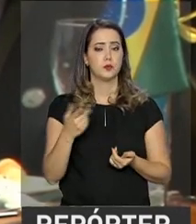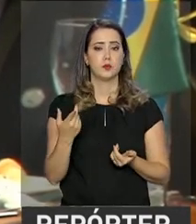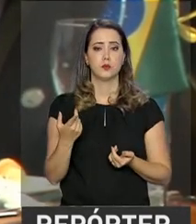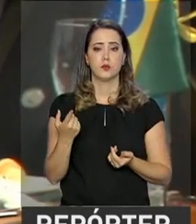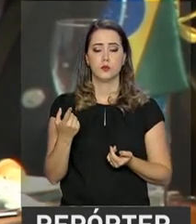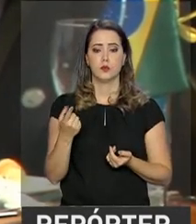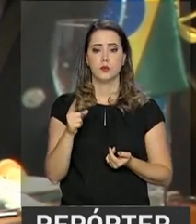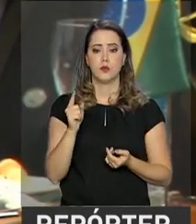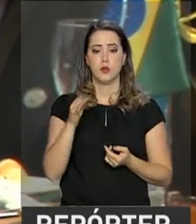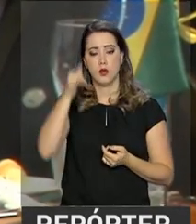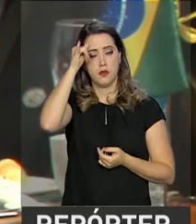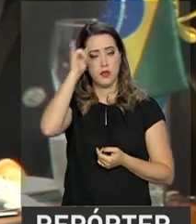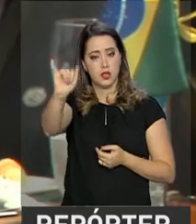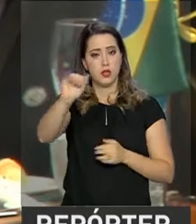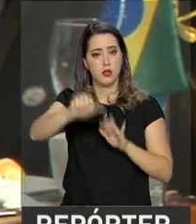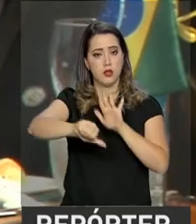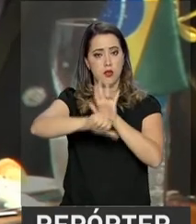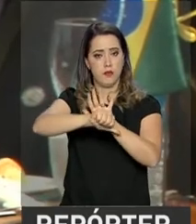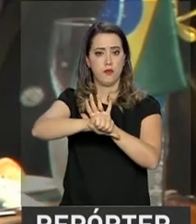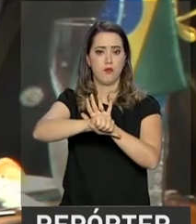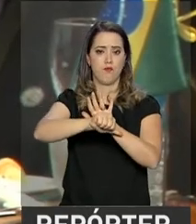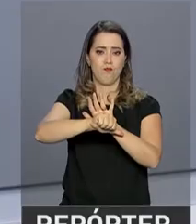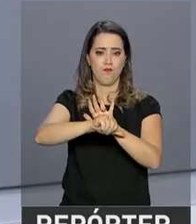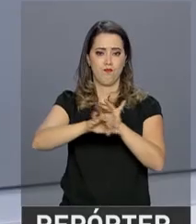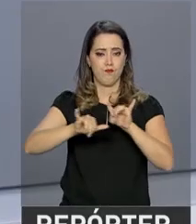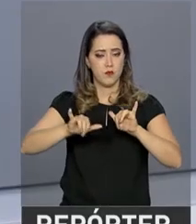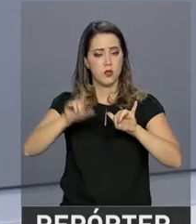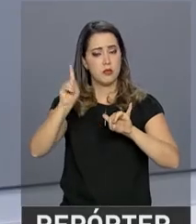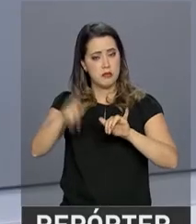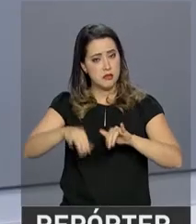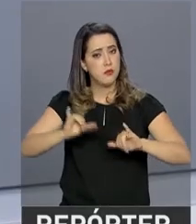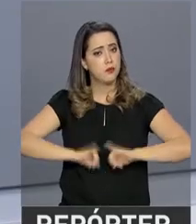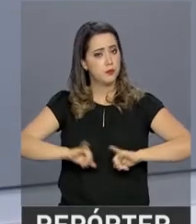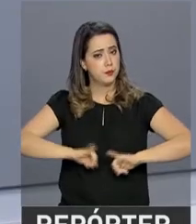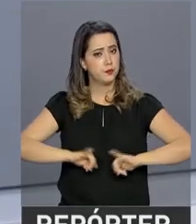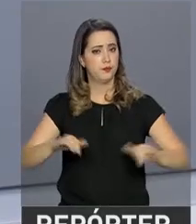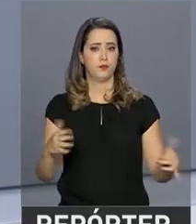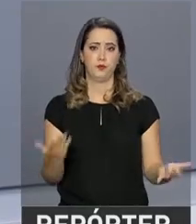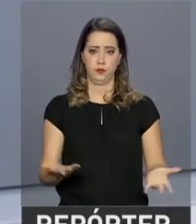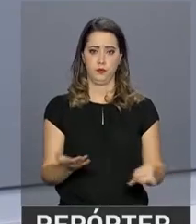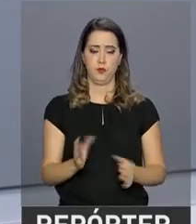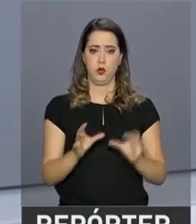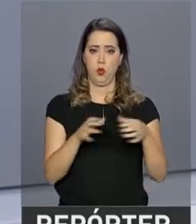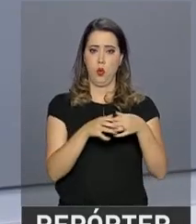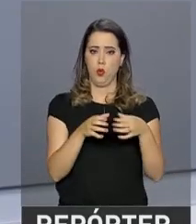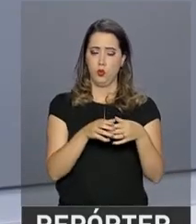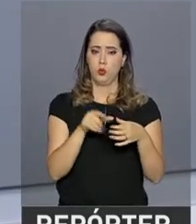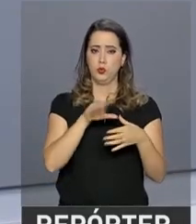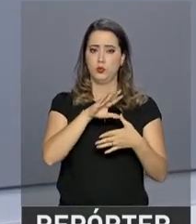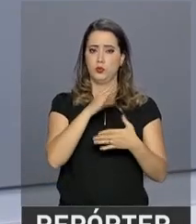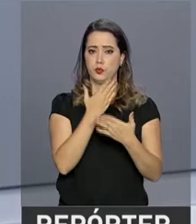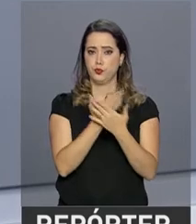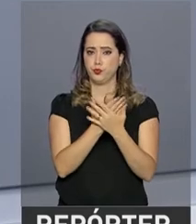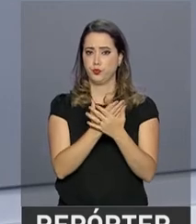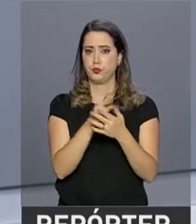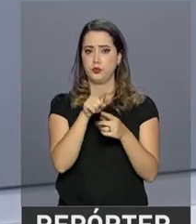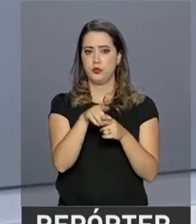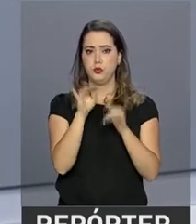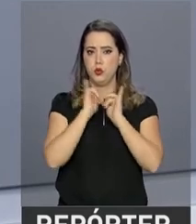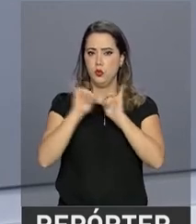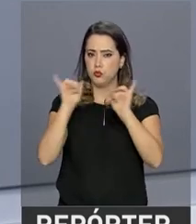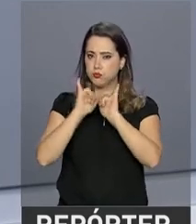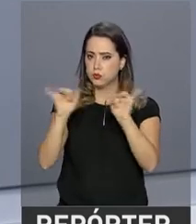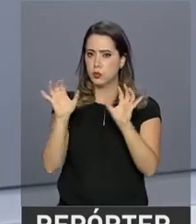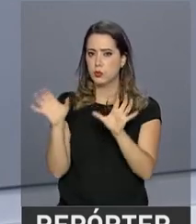no combate a esse flagelo e os estados partes do mercosul lançar um comunicado conjunto